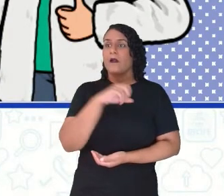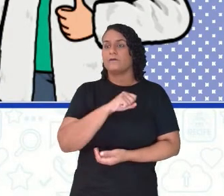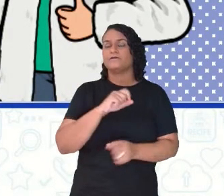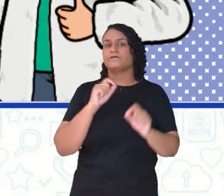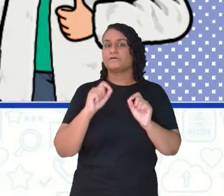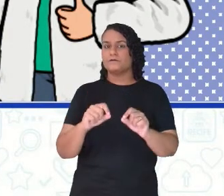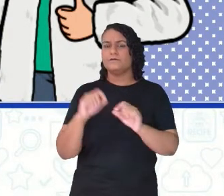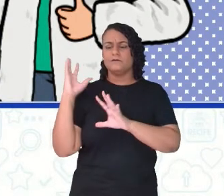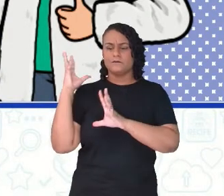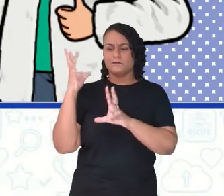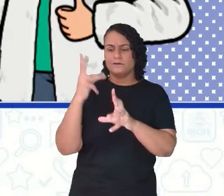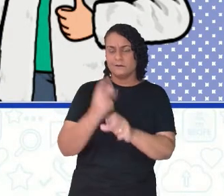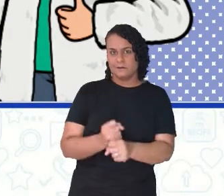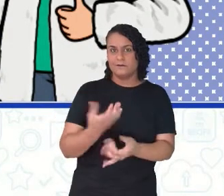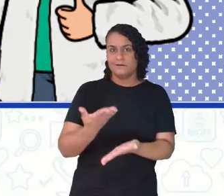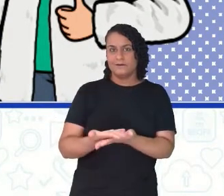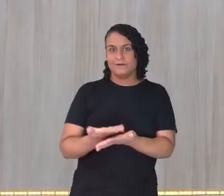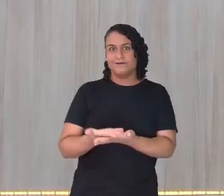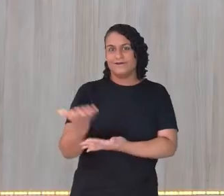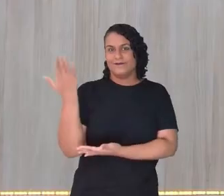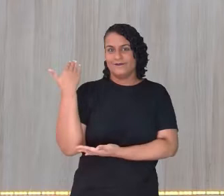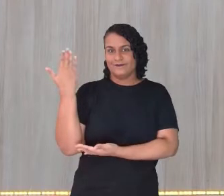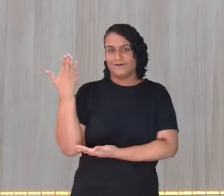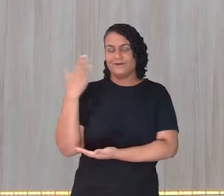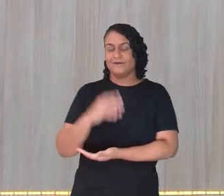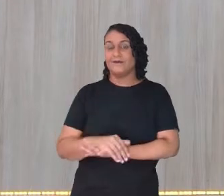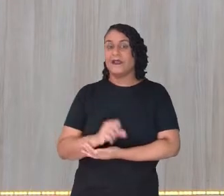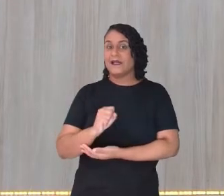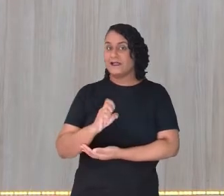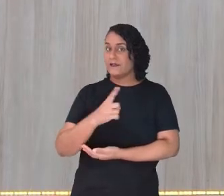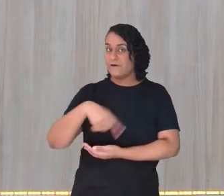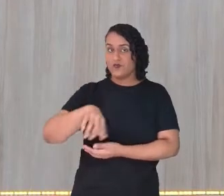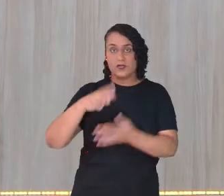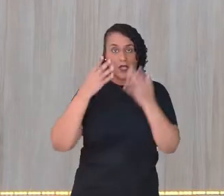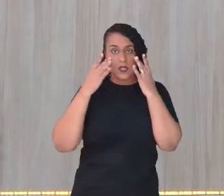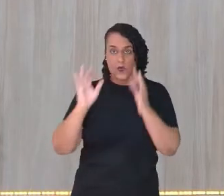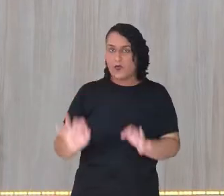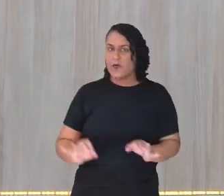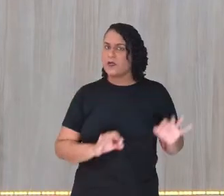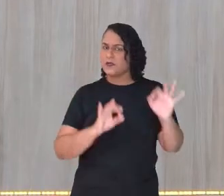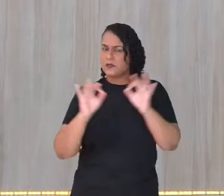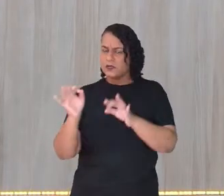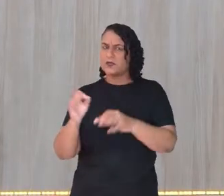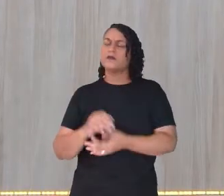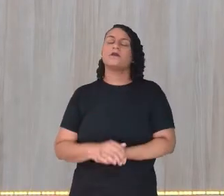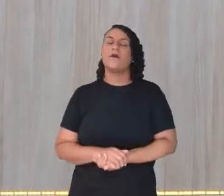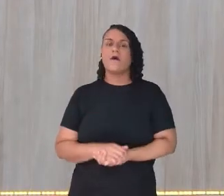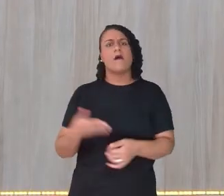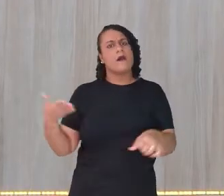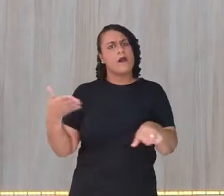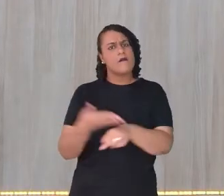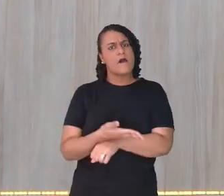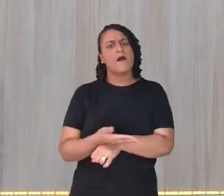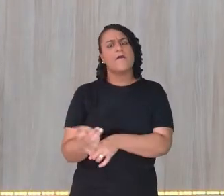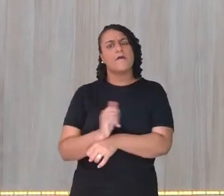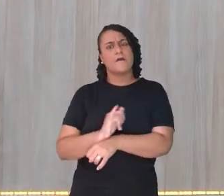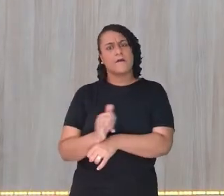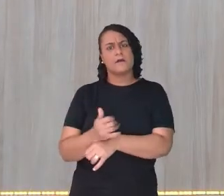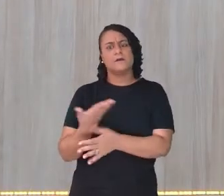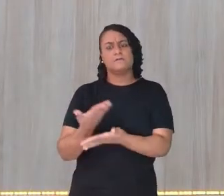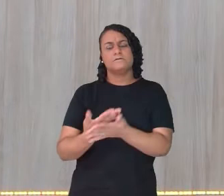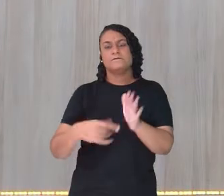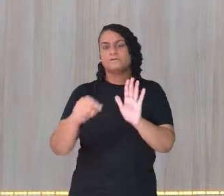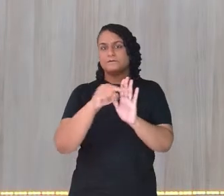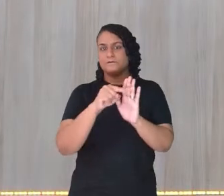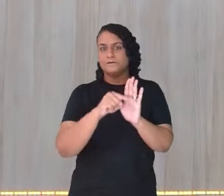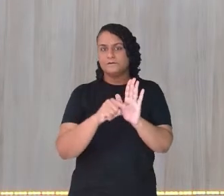foi apresentado na aula passada. Quem não viu, eu estou fazendo o convite, vai lá dar uma olhada. O que foi que nós começamos, né?